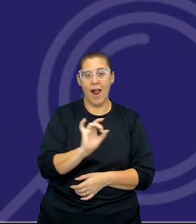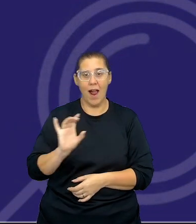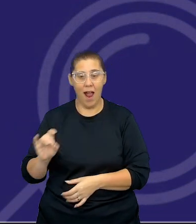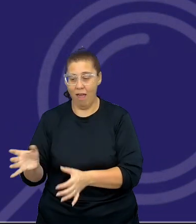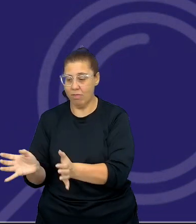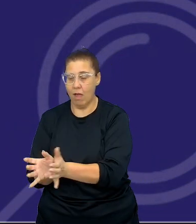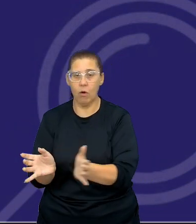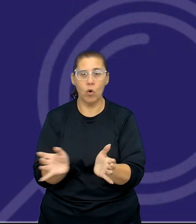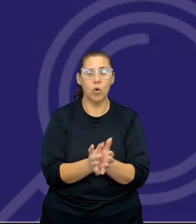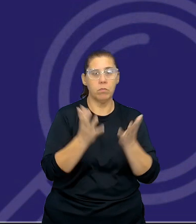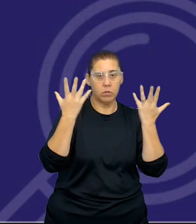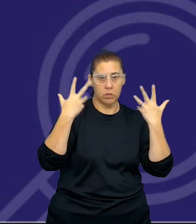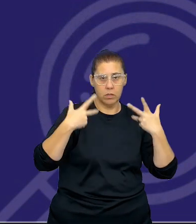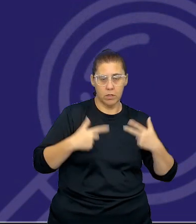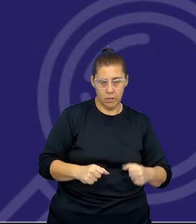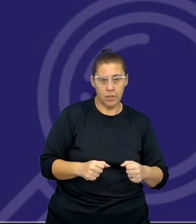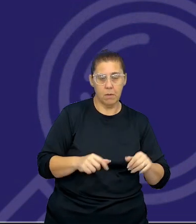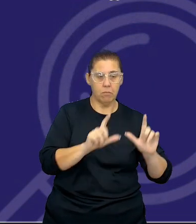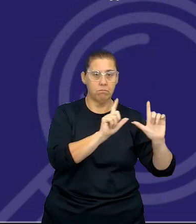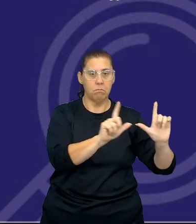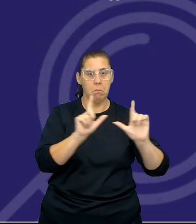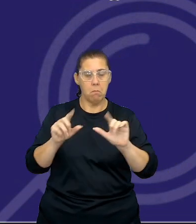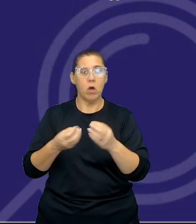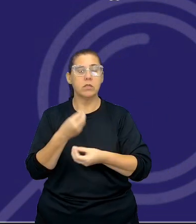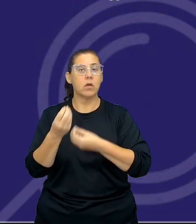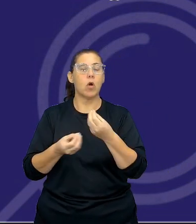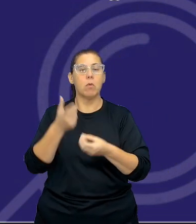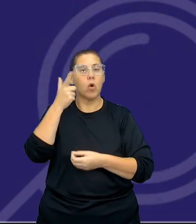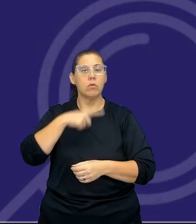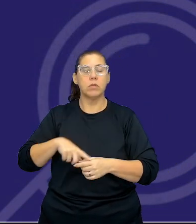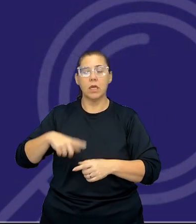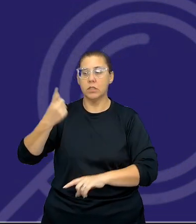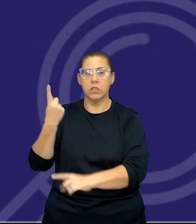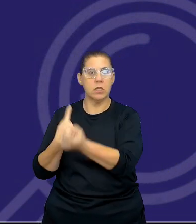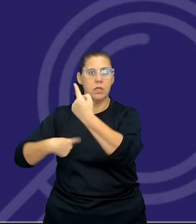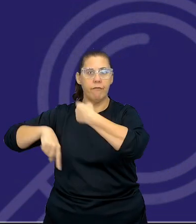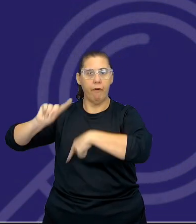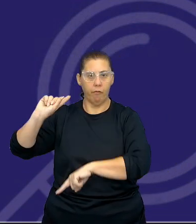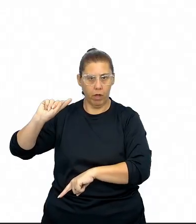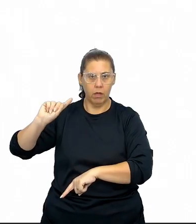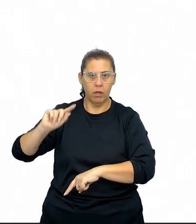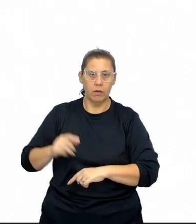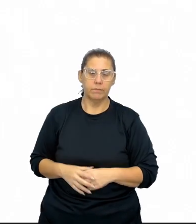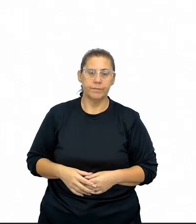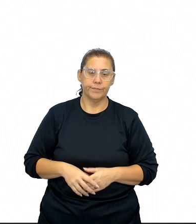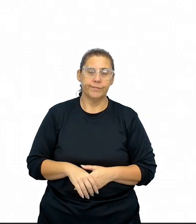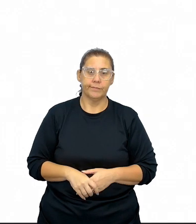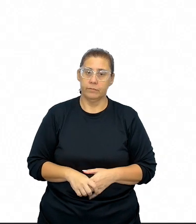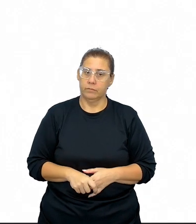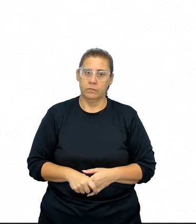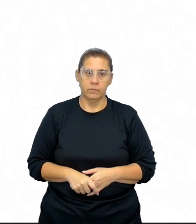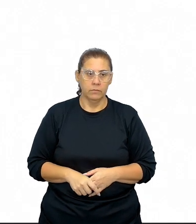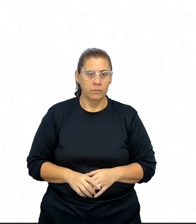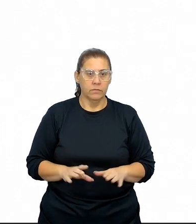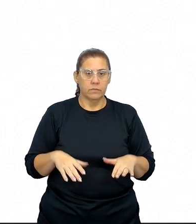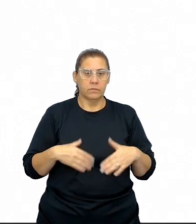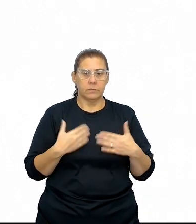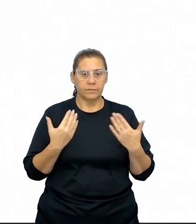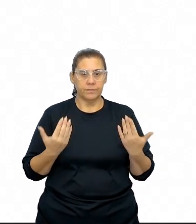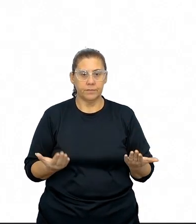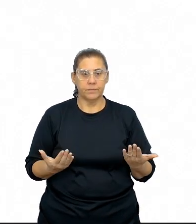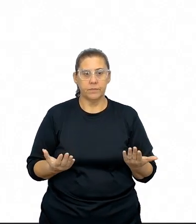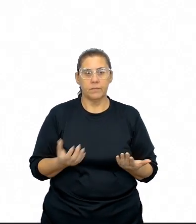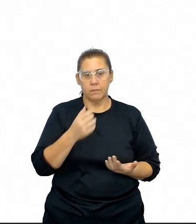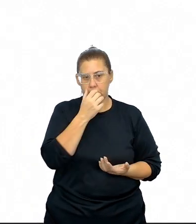espécie apresentada na exposição que escolhemos para eles pesquisarem. E como forma de